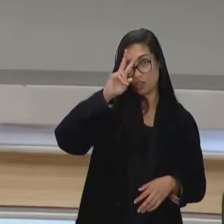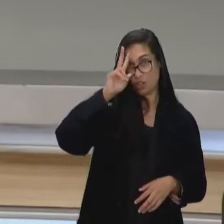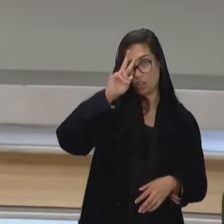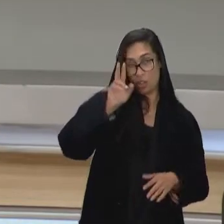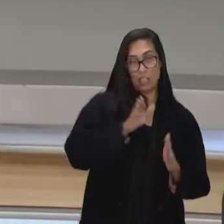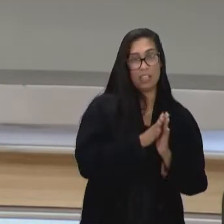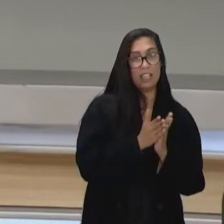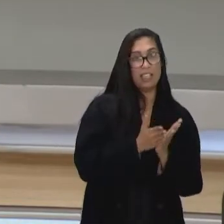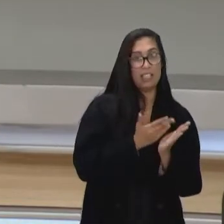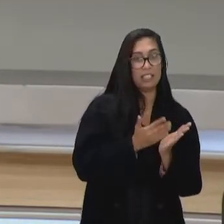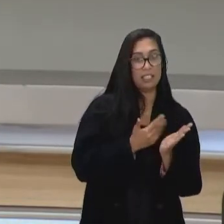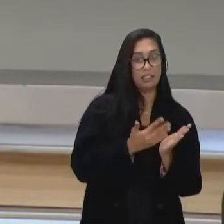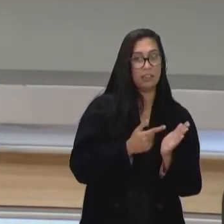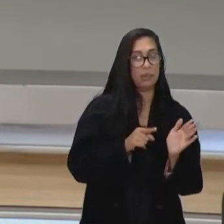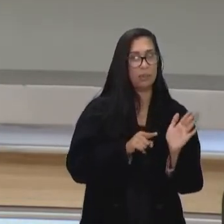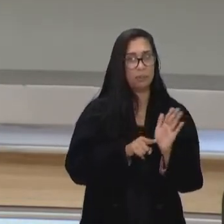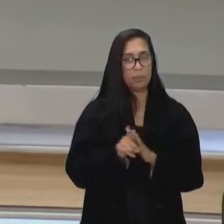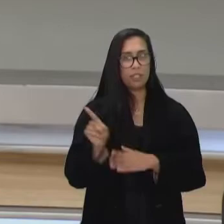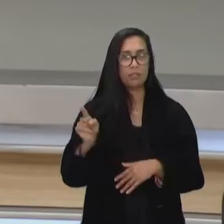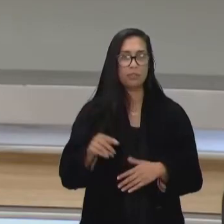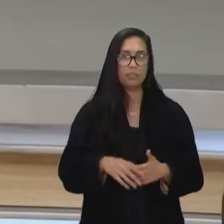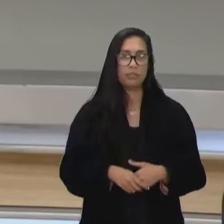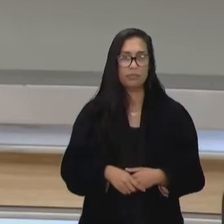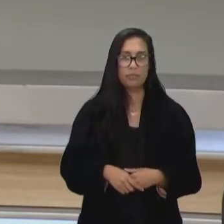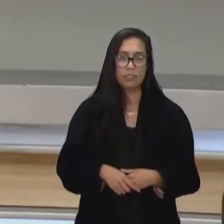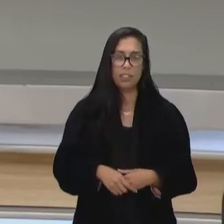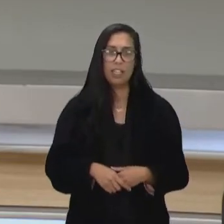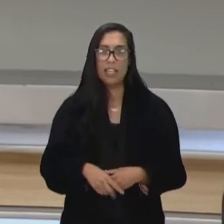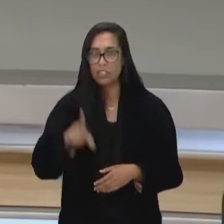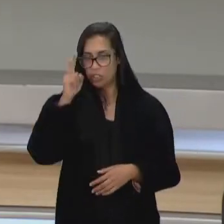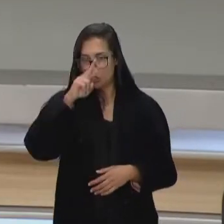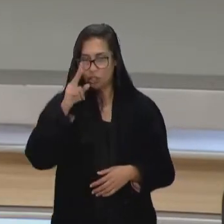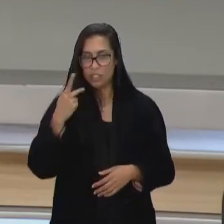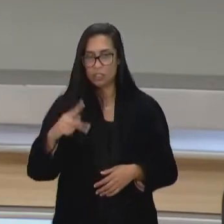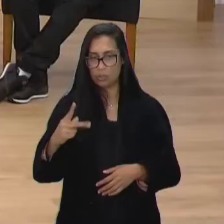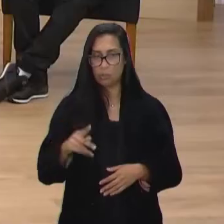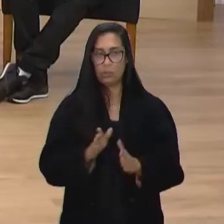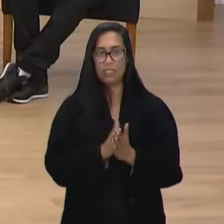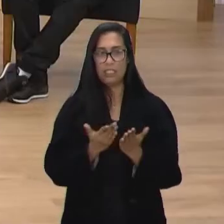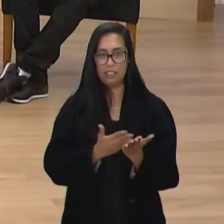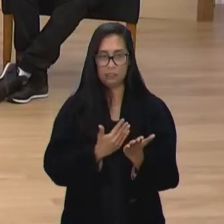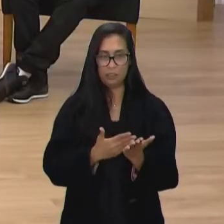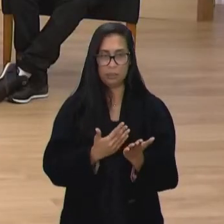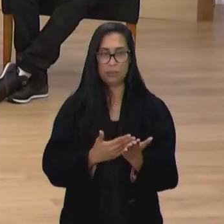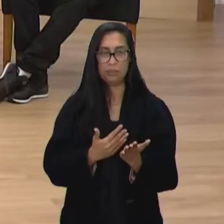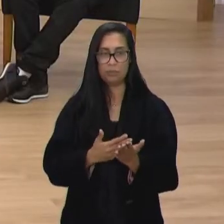vou fazer uma pergunta. Você daria livro à história de vocês?